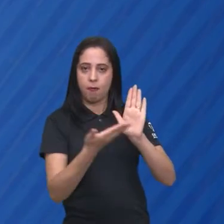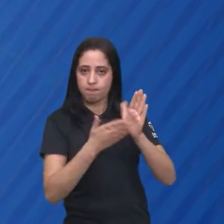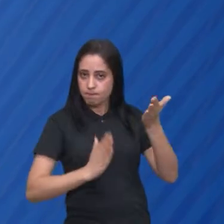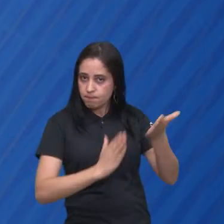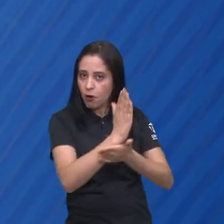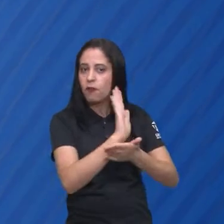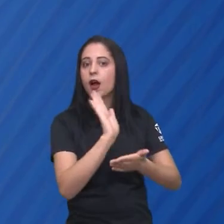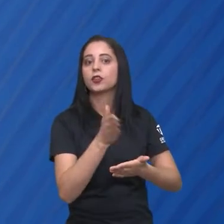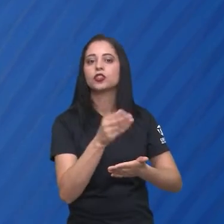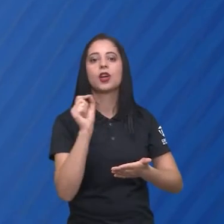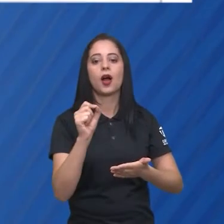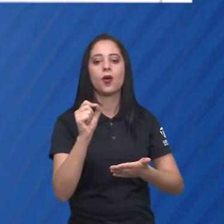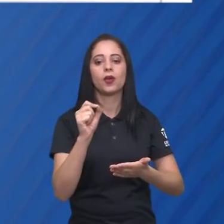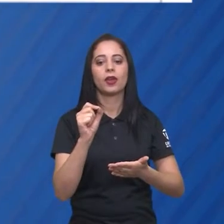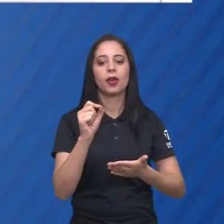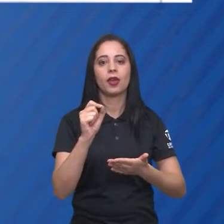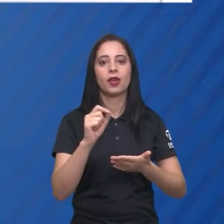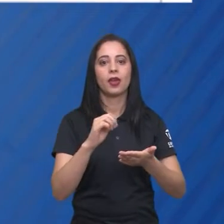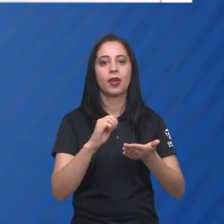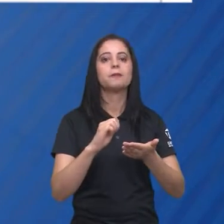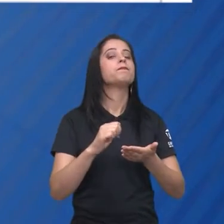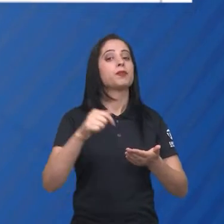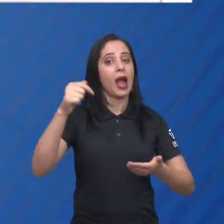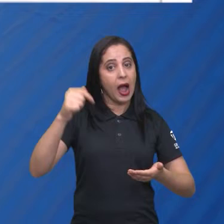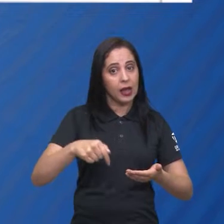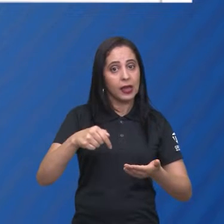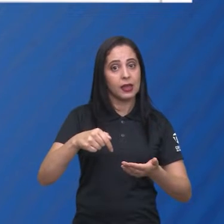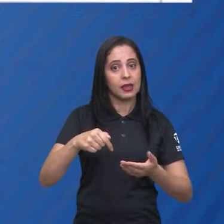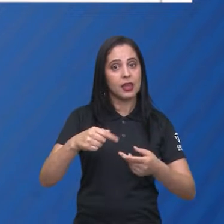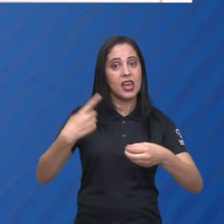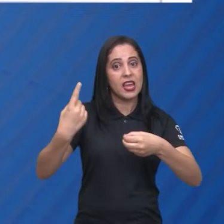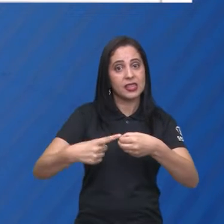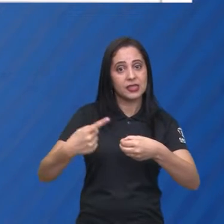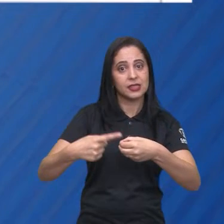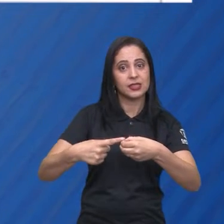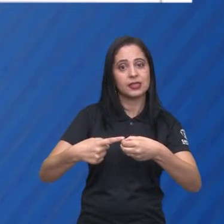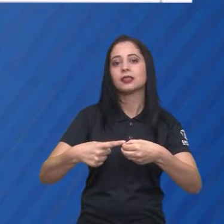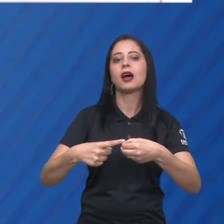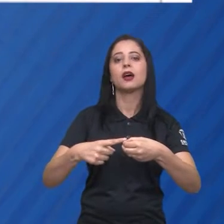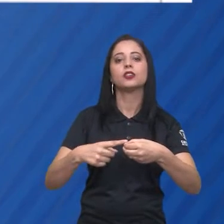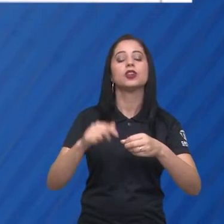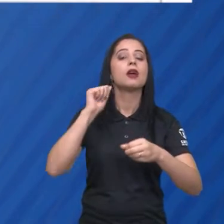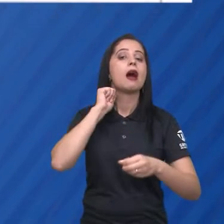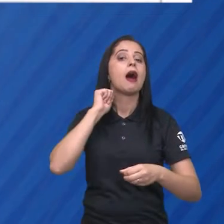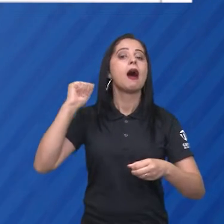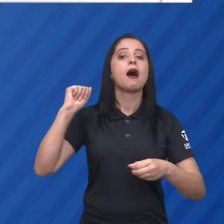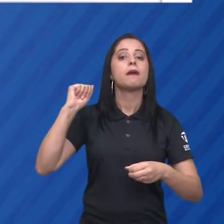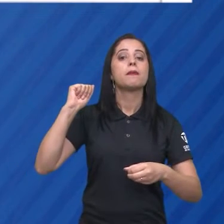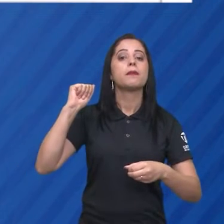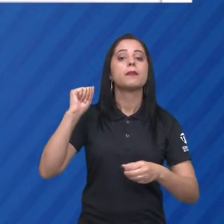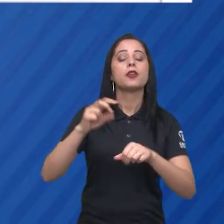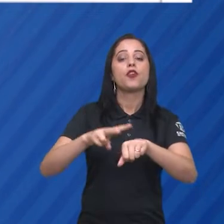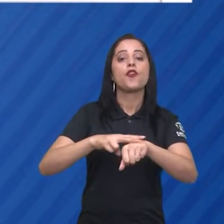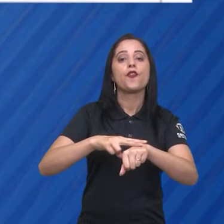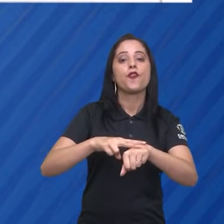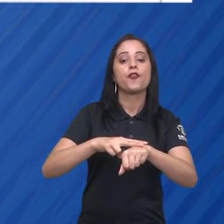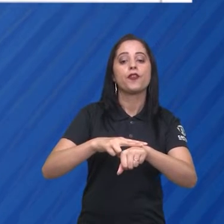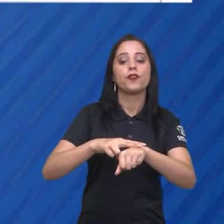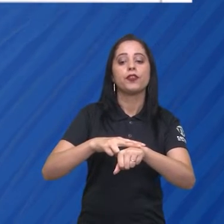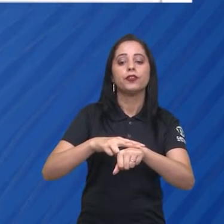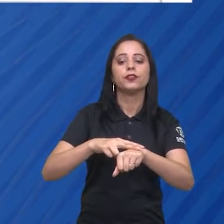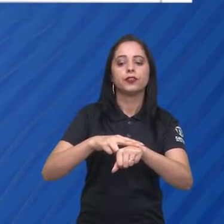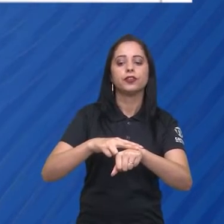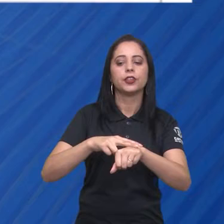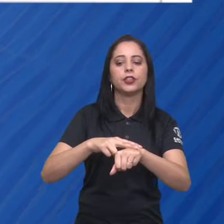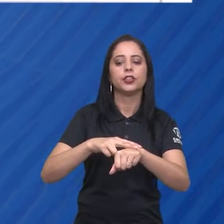criada até mesmo uma lei que instituiu no calendário oficial da cidade o Dia Municipal das Vítimas de Acidentes e